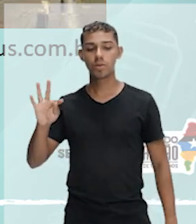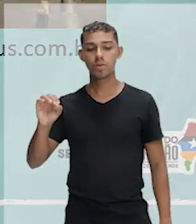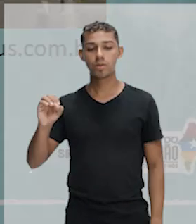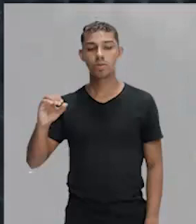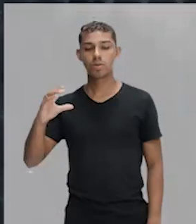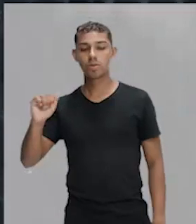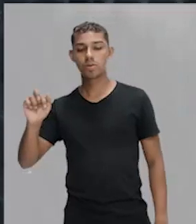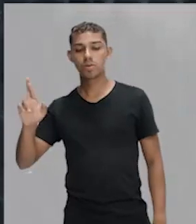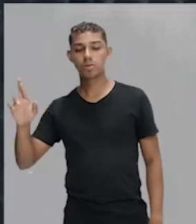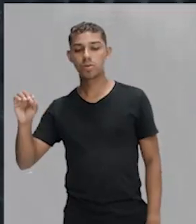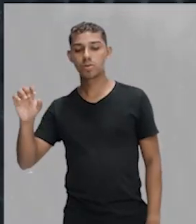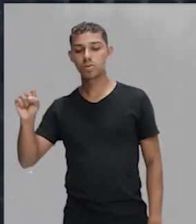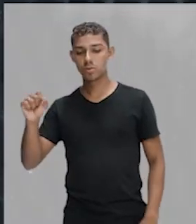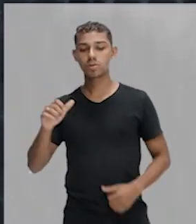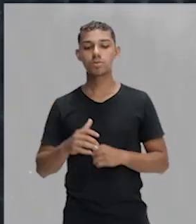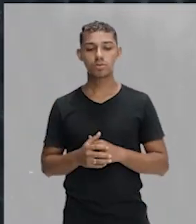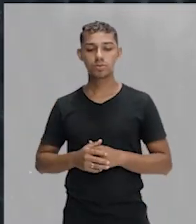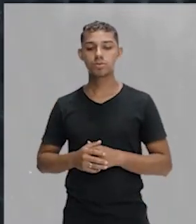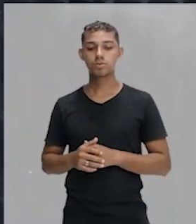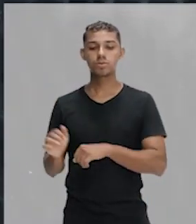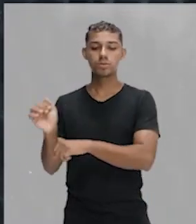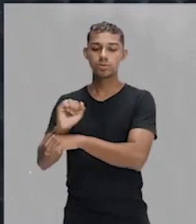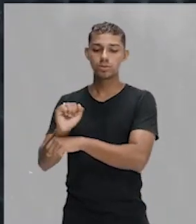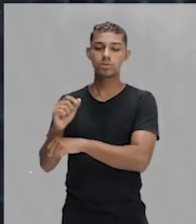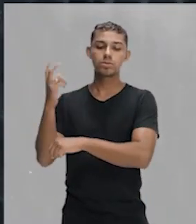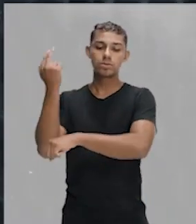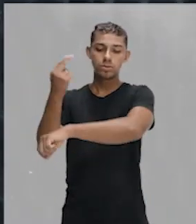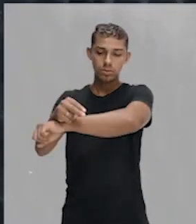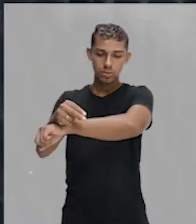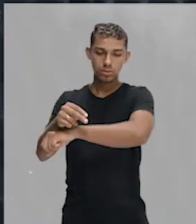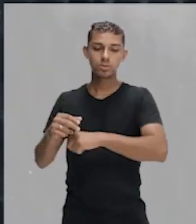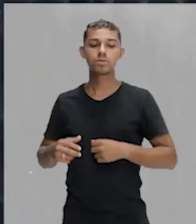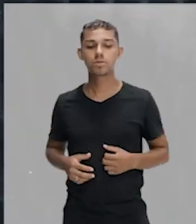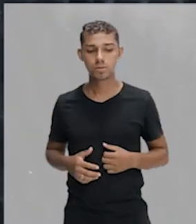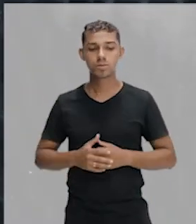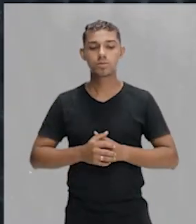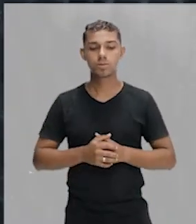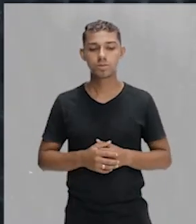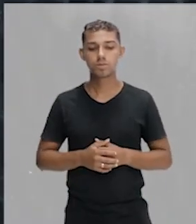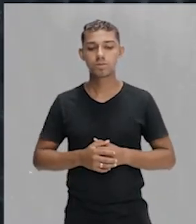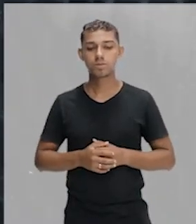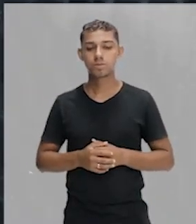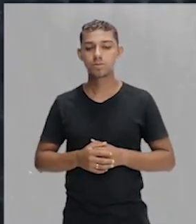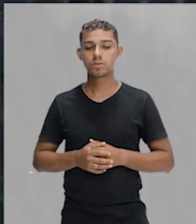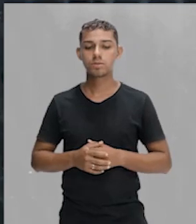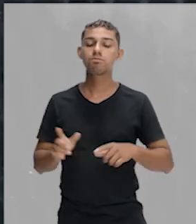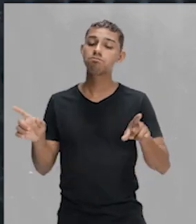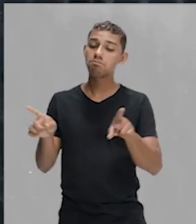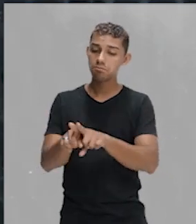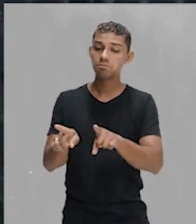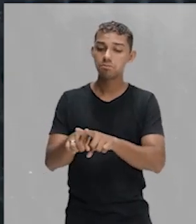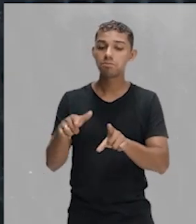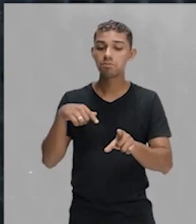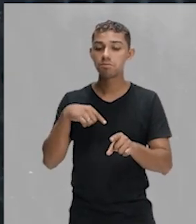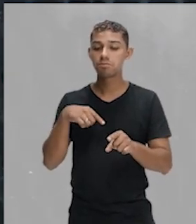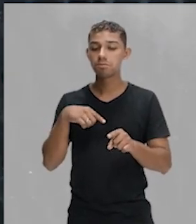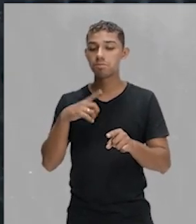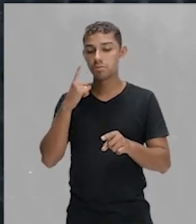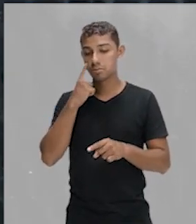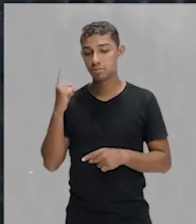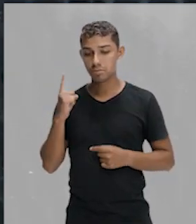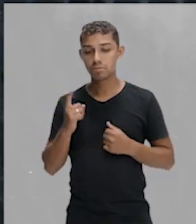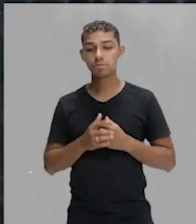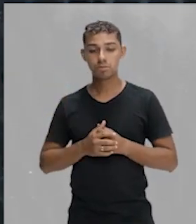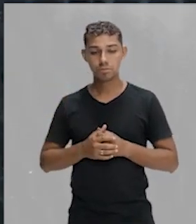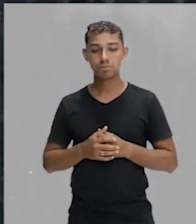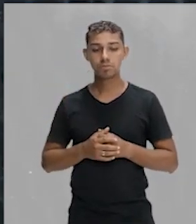desculpem, carros particulares não, são os carros, são táxis, tá? Então, são autocarros. E tem também aqui a imagem do metrô, e